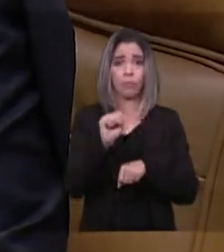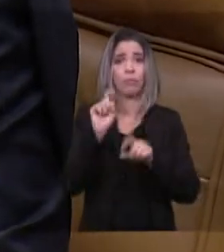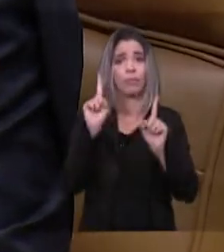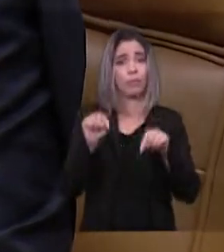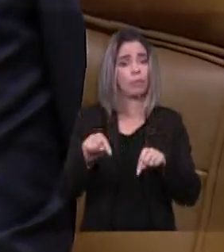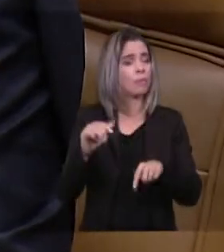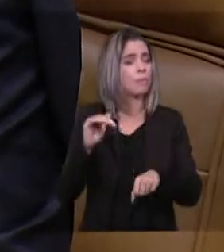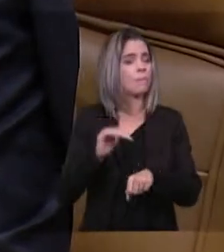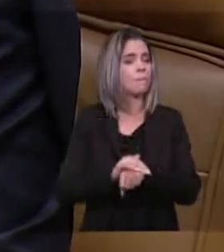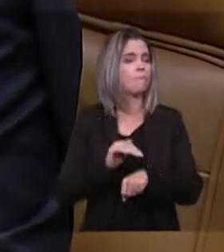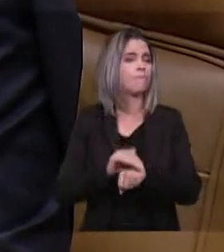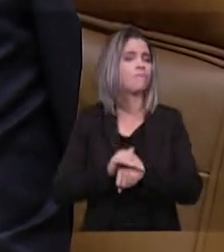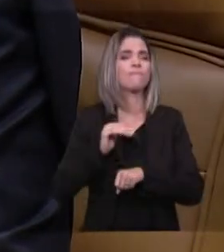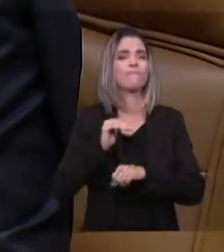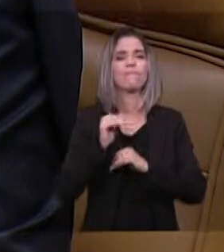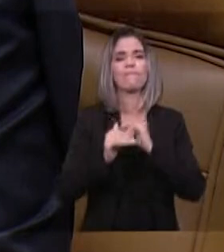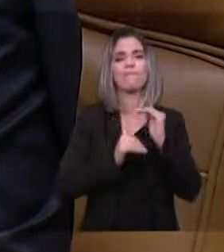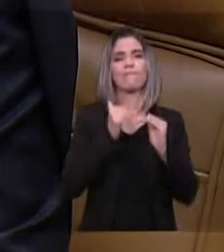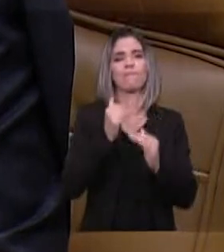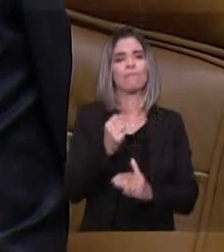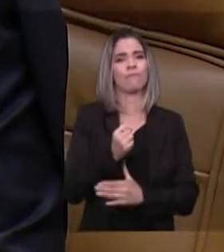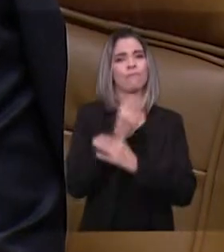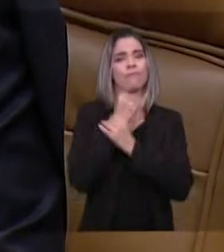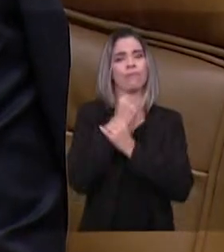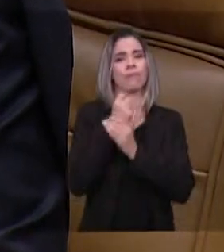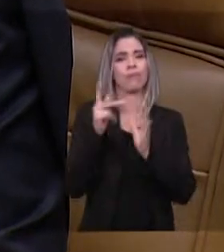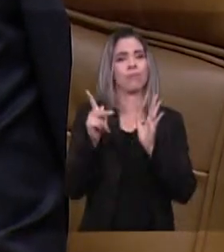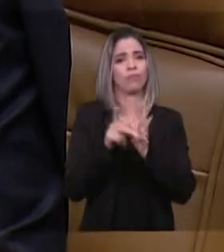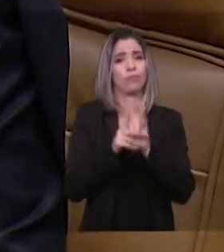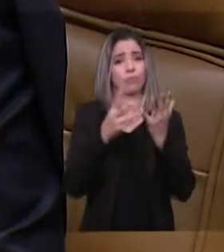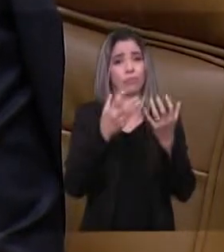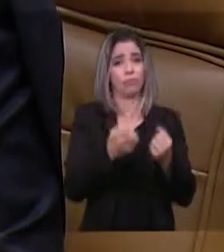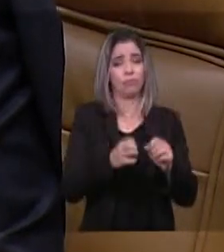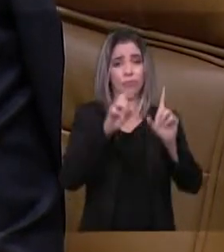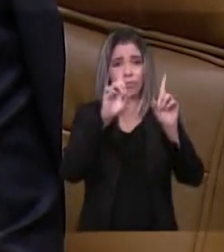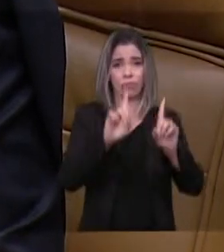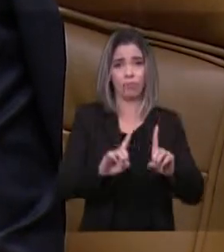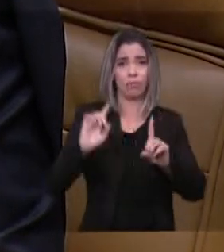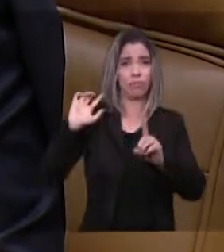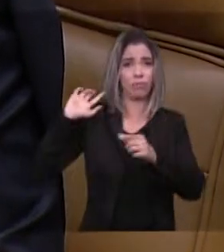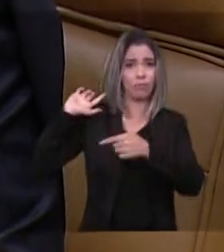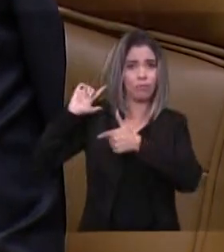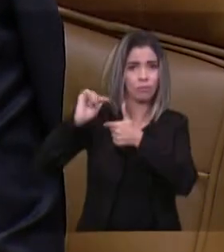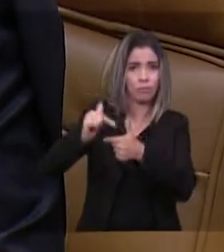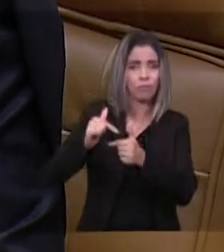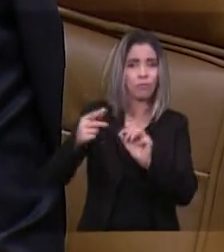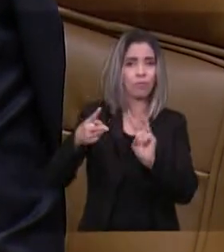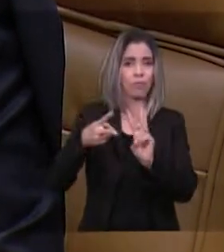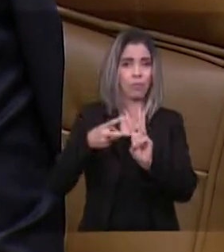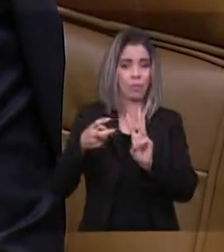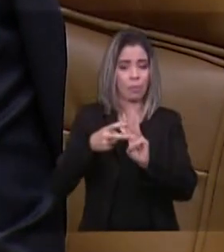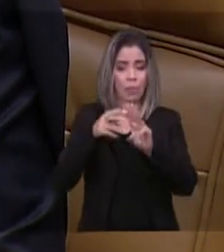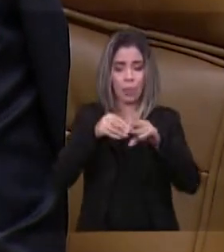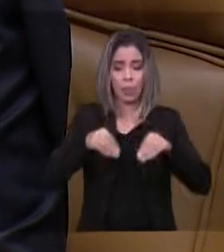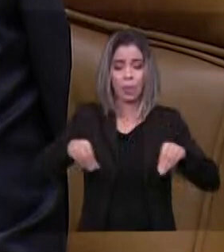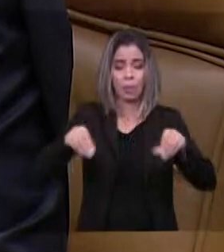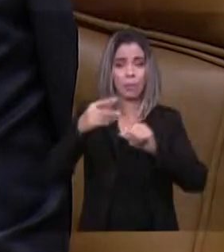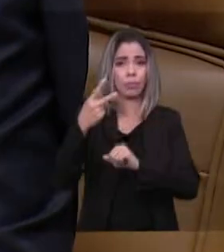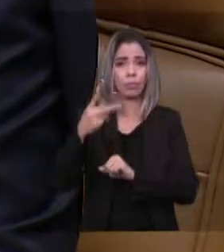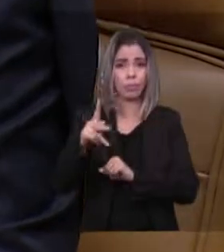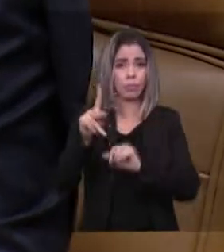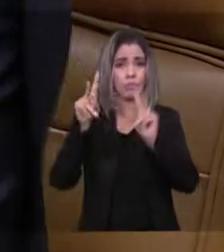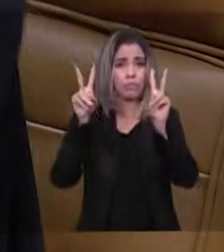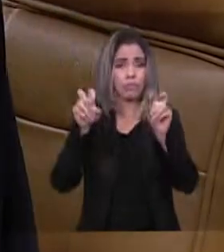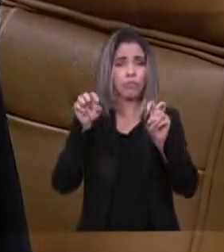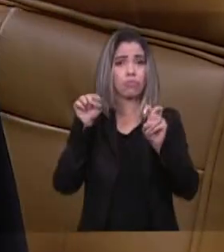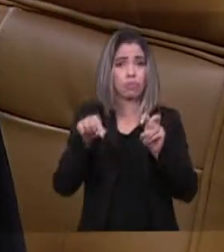considerada a mais avançada e garantista no reconhecimento dos direitos originários dos indígenas sobre as suas terras, a